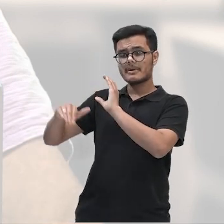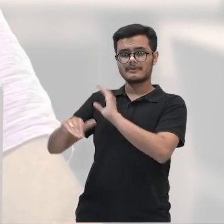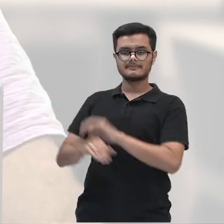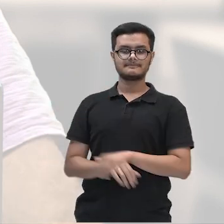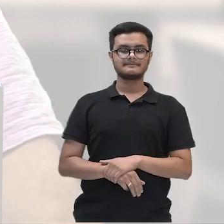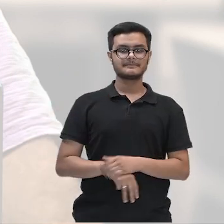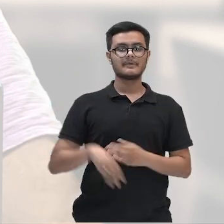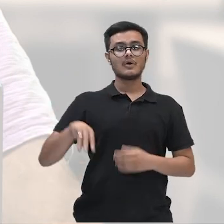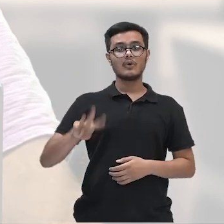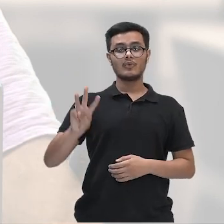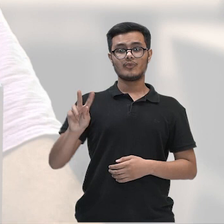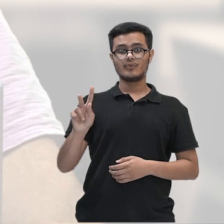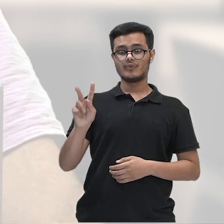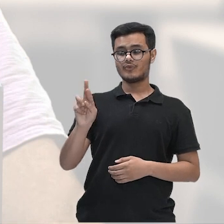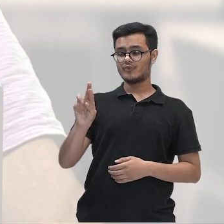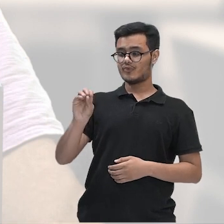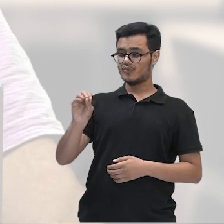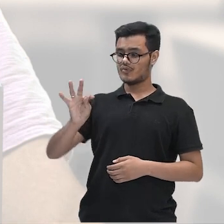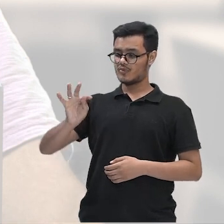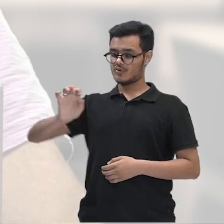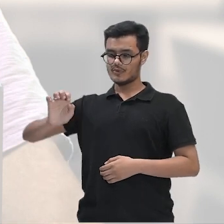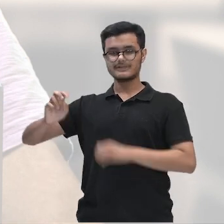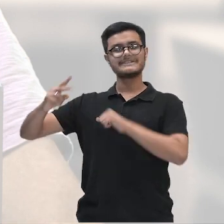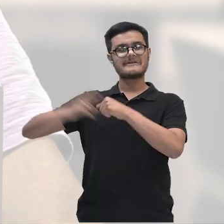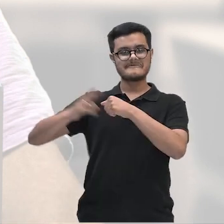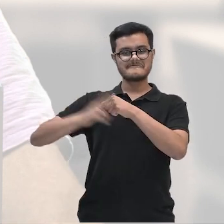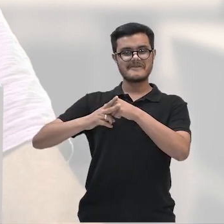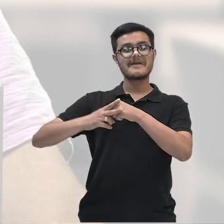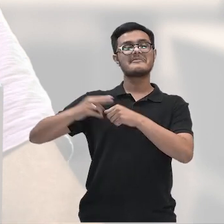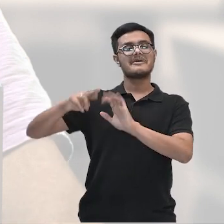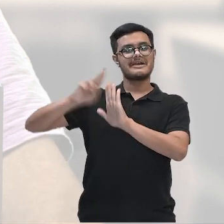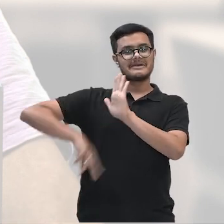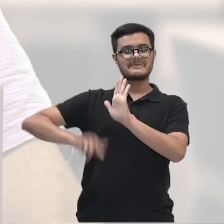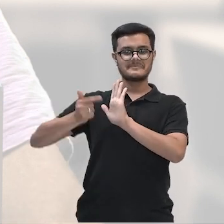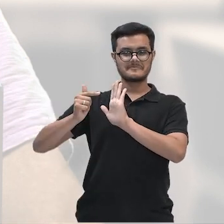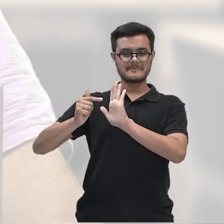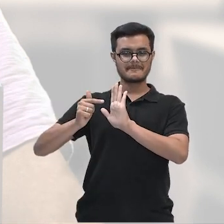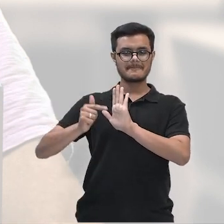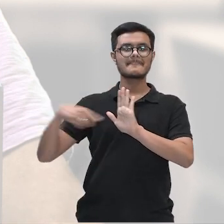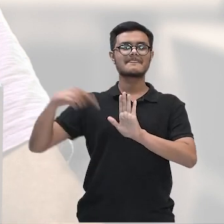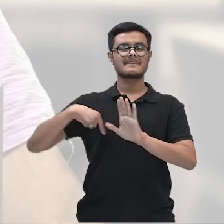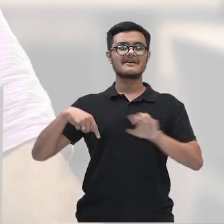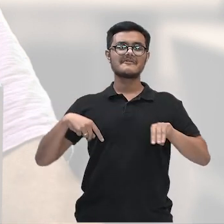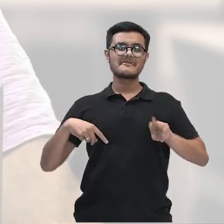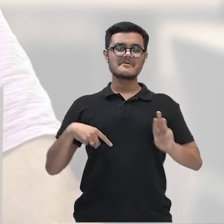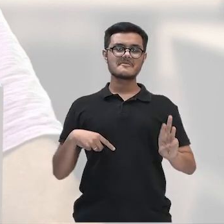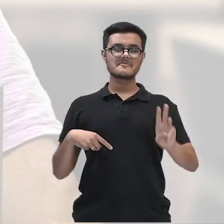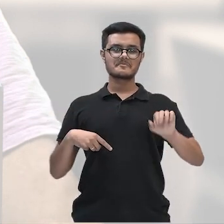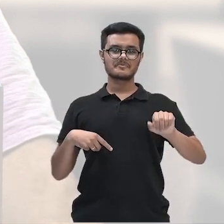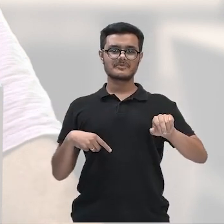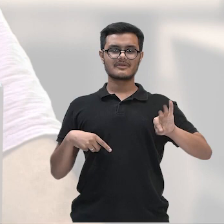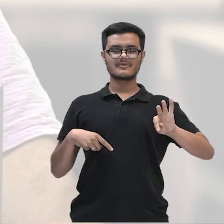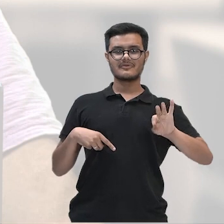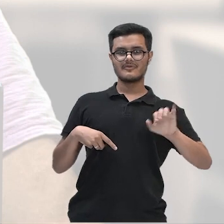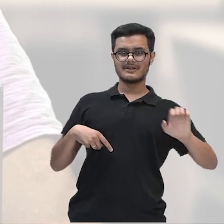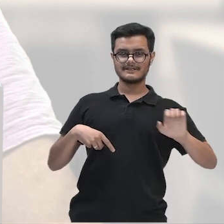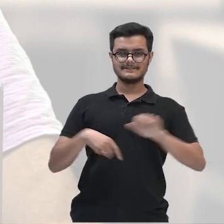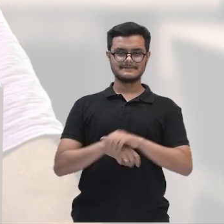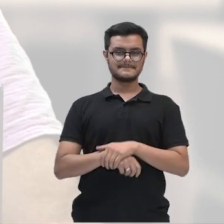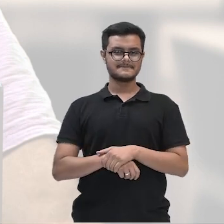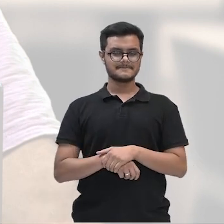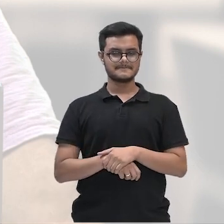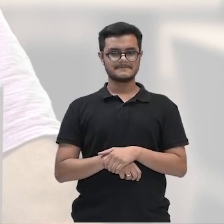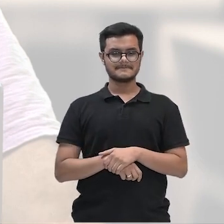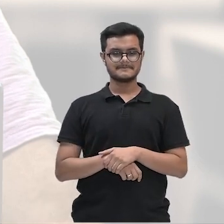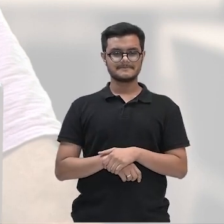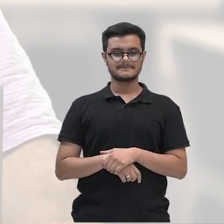o wrote? Porque o wrote é um verbo irregular. De onde que ele veio? Do verbo write, que a gente já vai ver aí embaixo